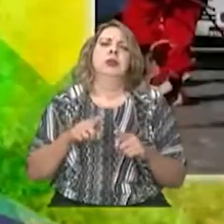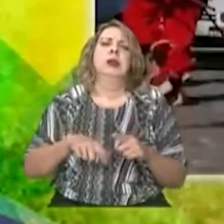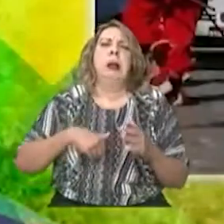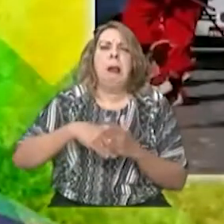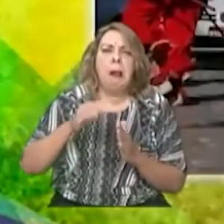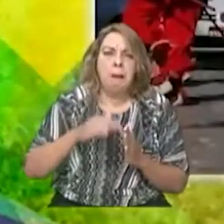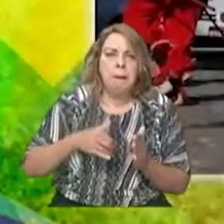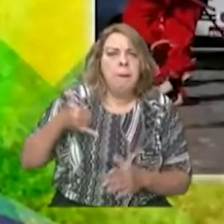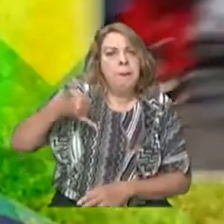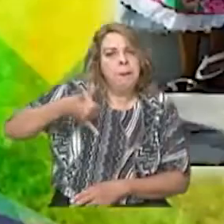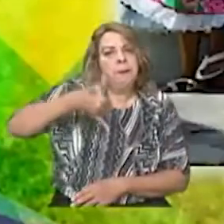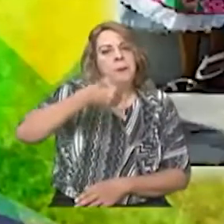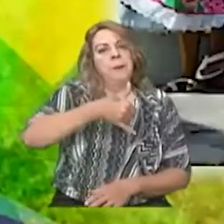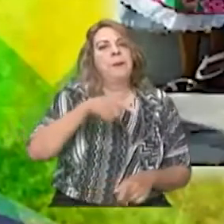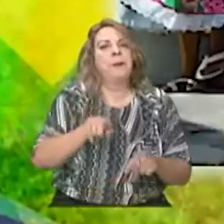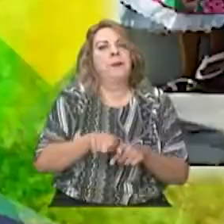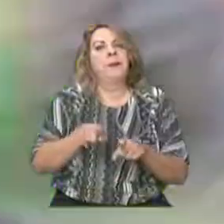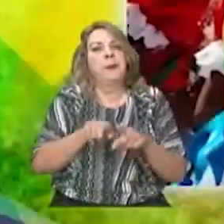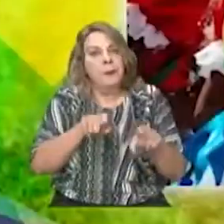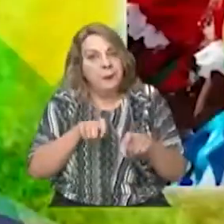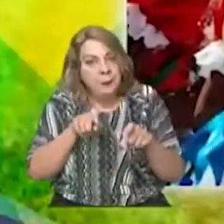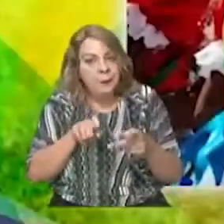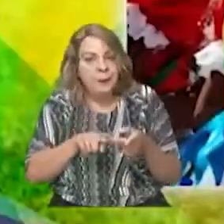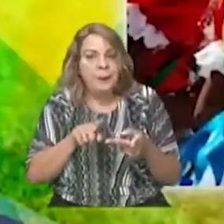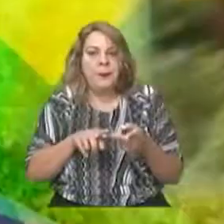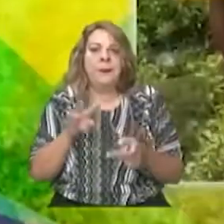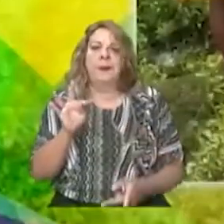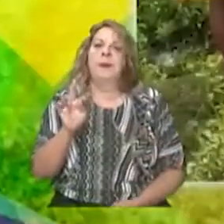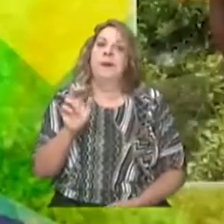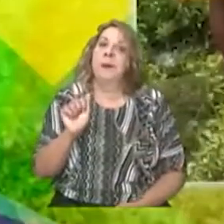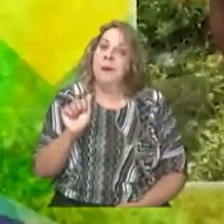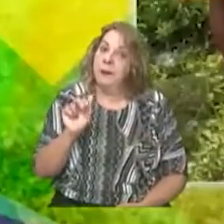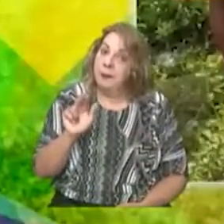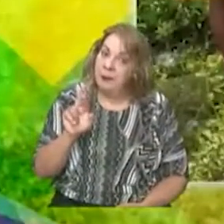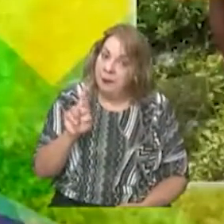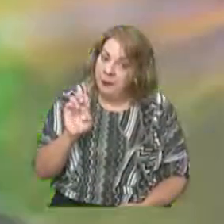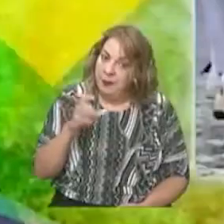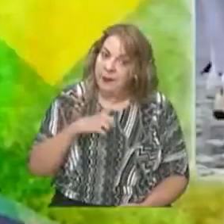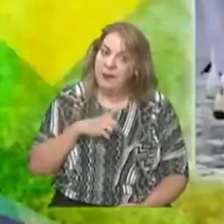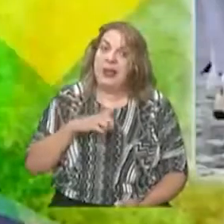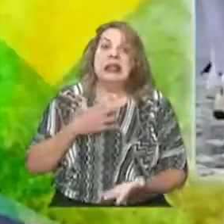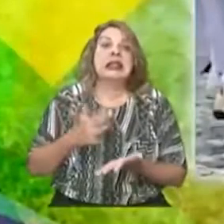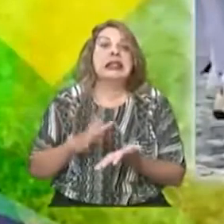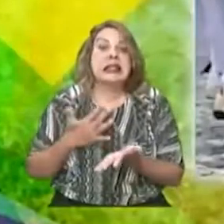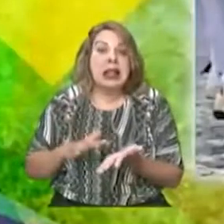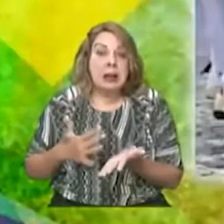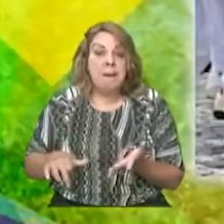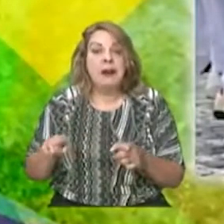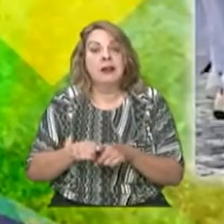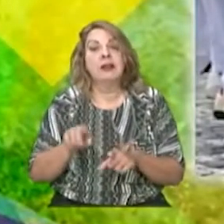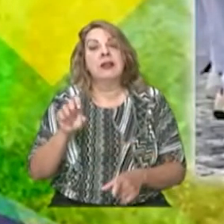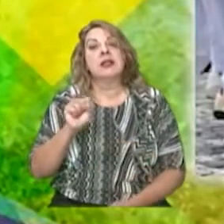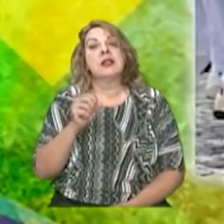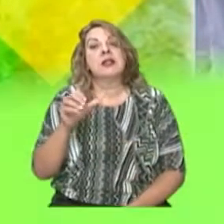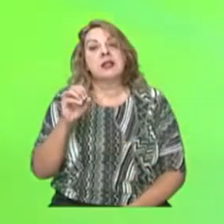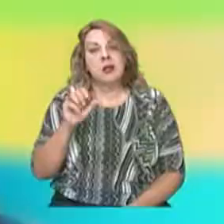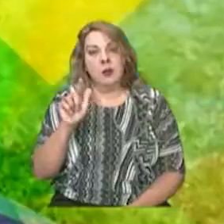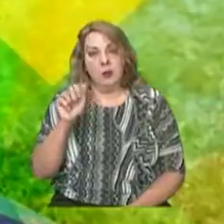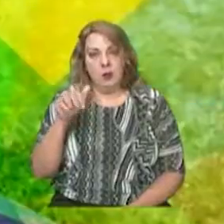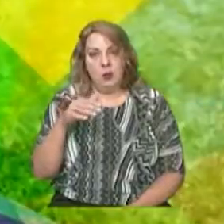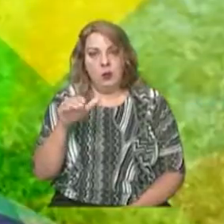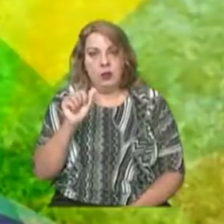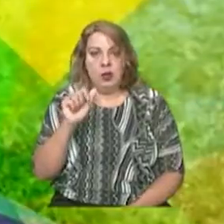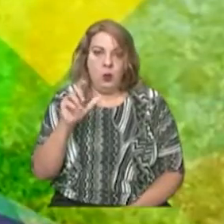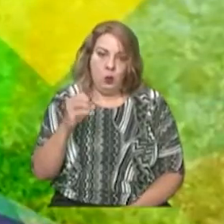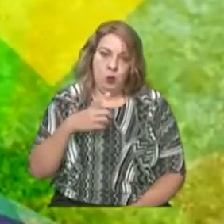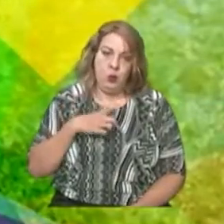e caboclinhos, cacumbi, taieira, samba de parelha e São Gonçalo, por exemplo.